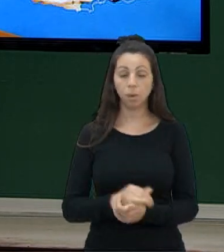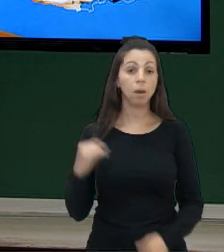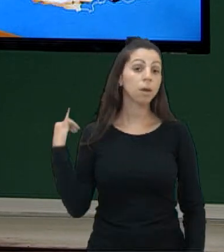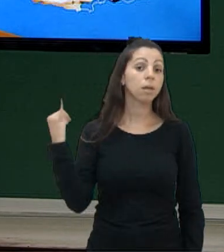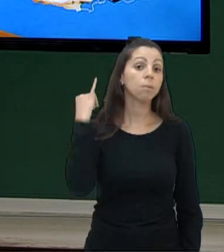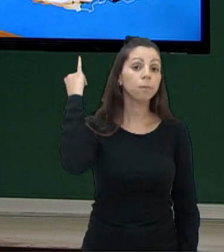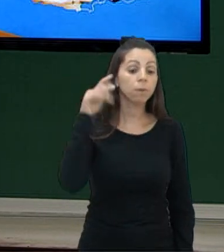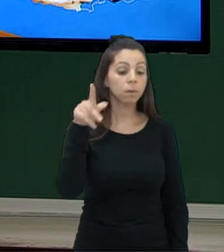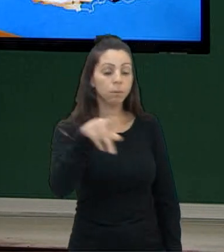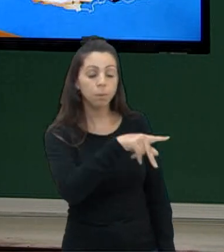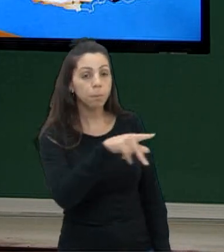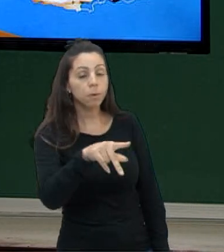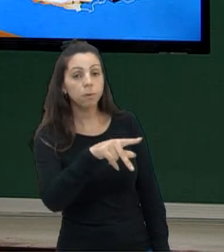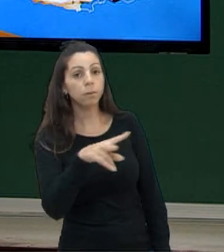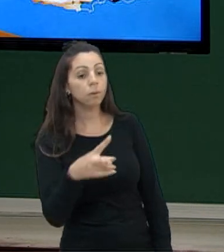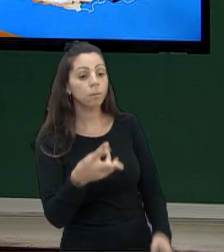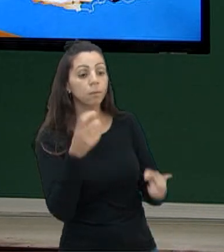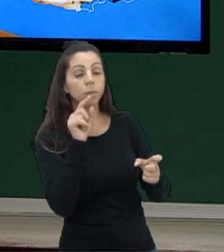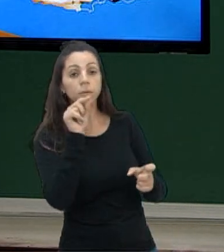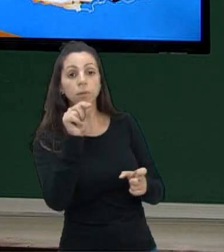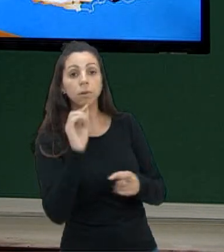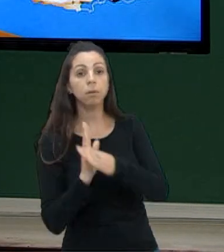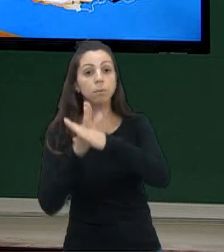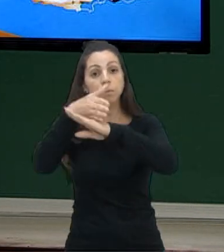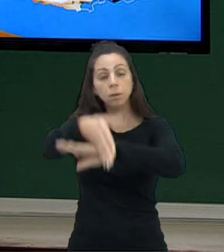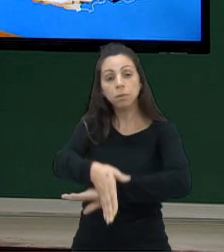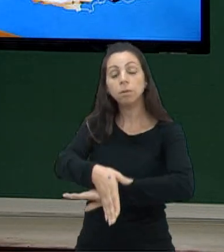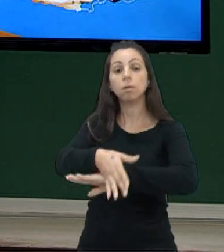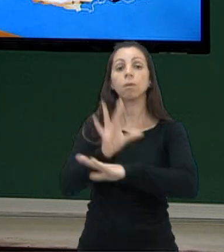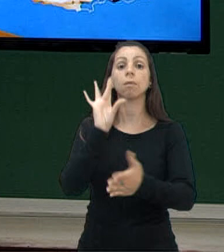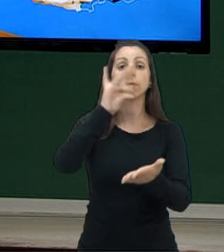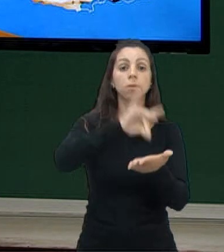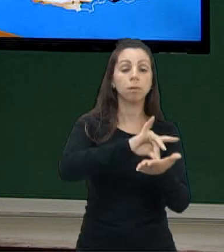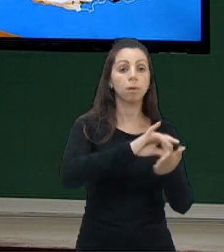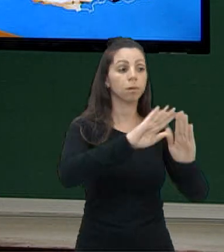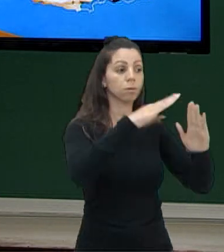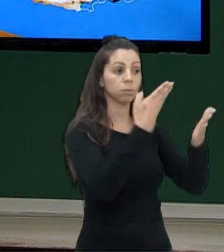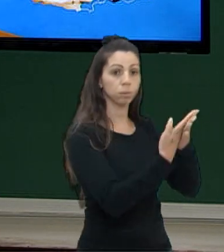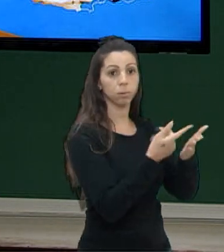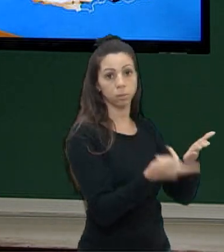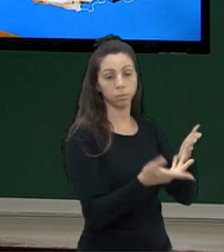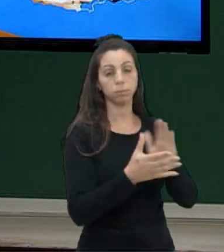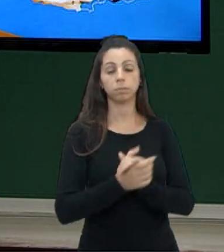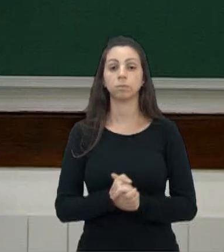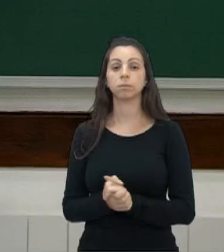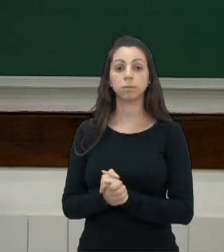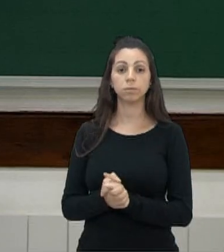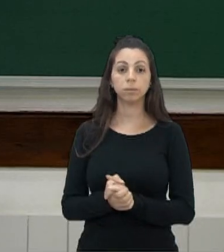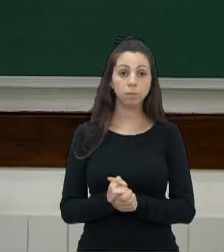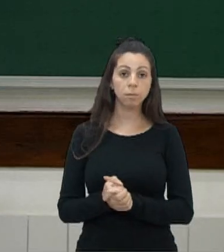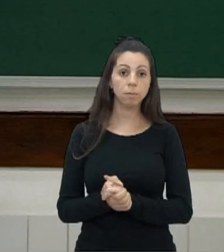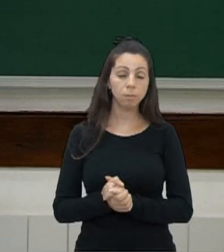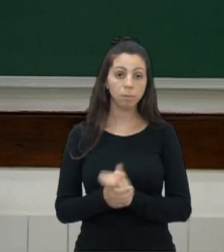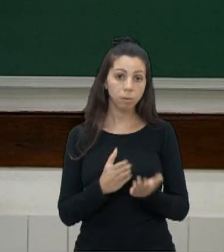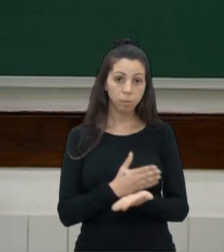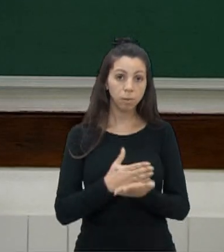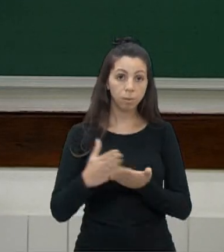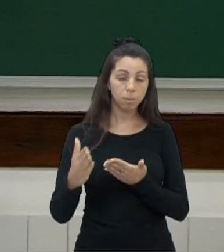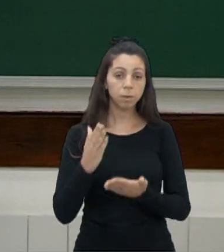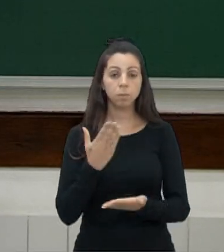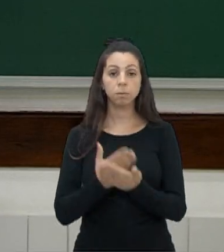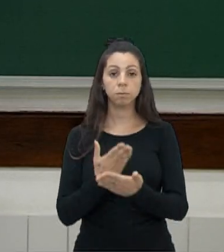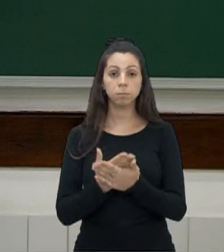professor possa validar a sua presença nos registros oficiais do seu estabelecimento de ensino. E vamos dar início aí à nossa